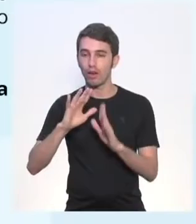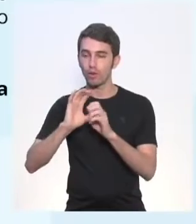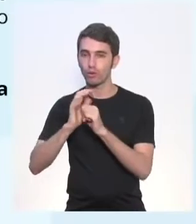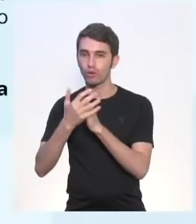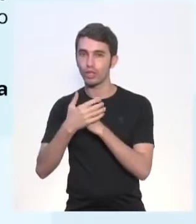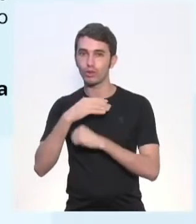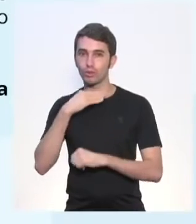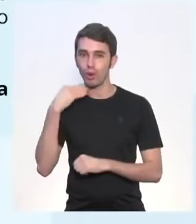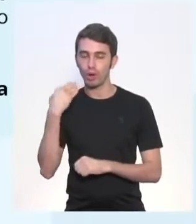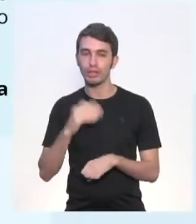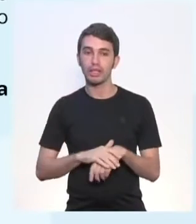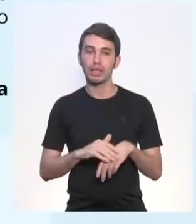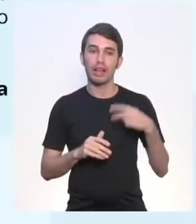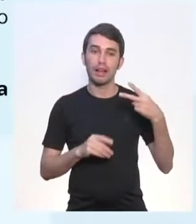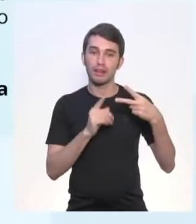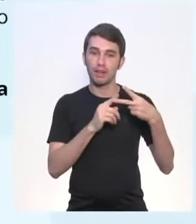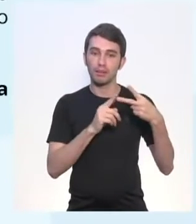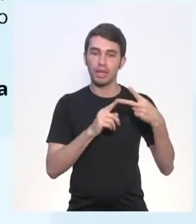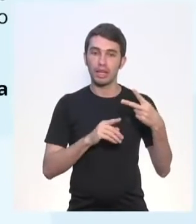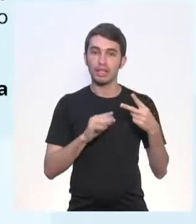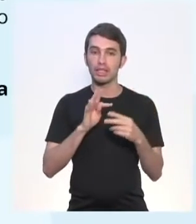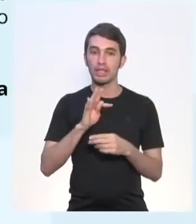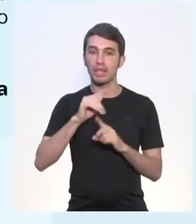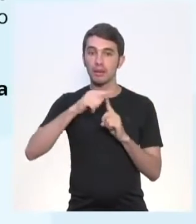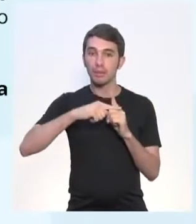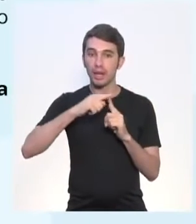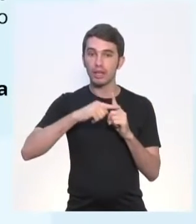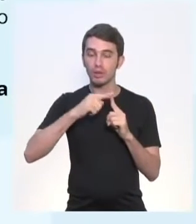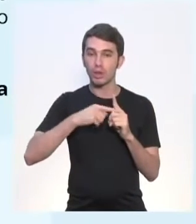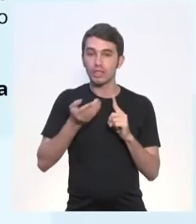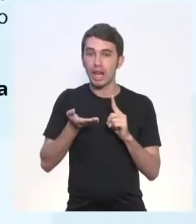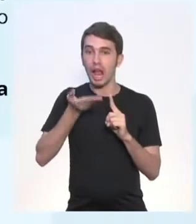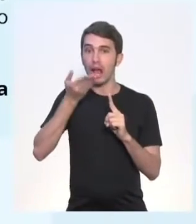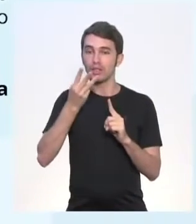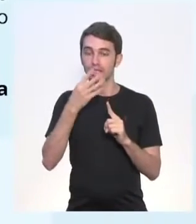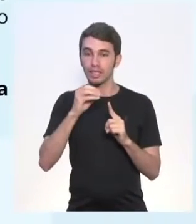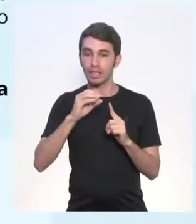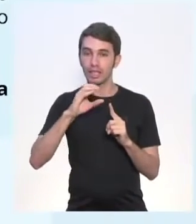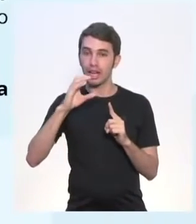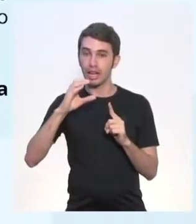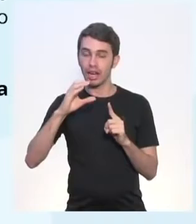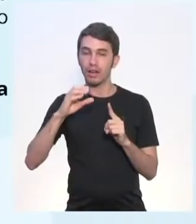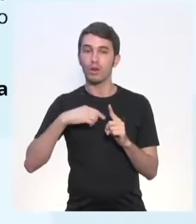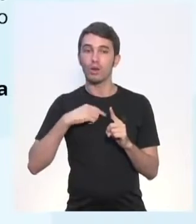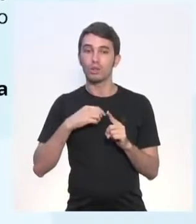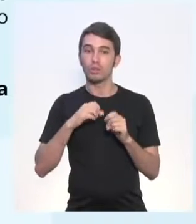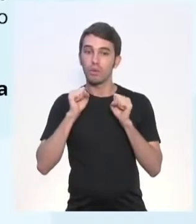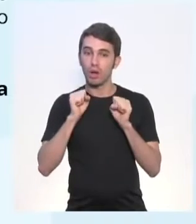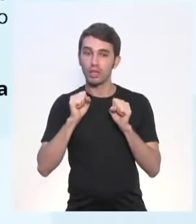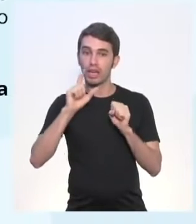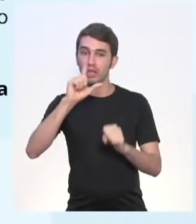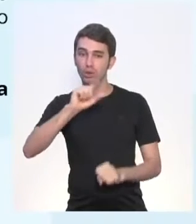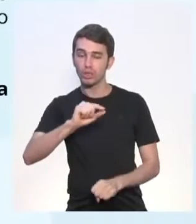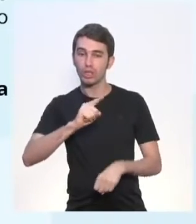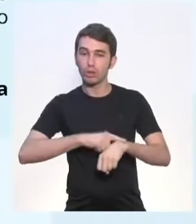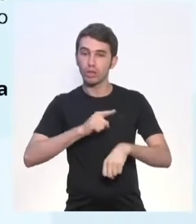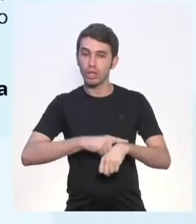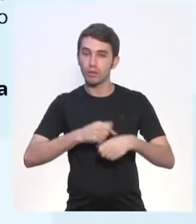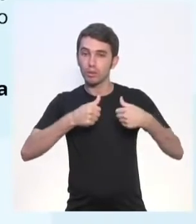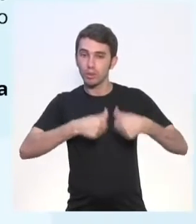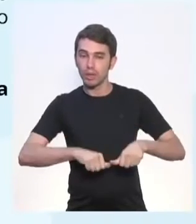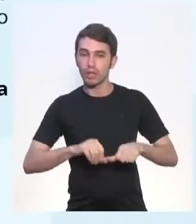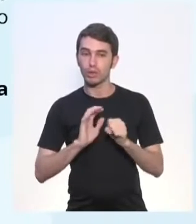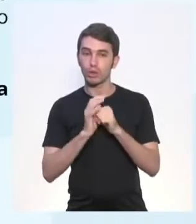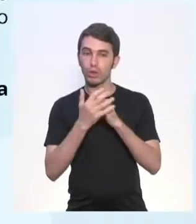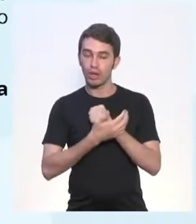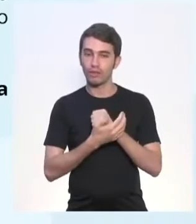do coronavírus no ambiente, mas não são suficientes para eliminá-lo imediatamente. Para vocês, qual é a notícia verdadeira? Um